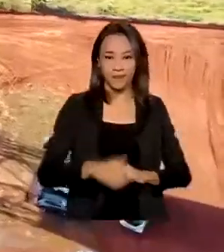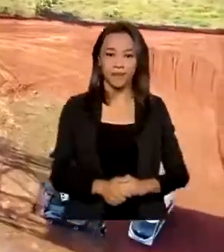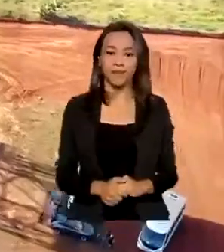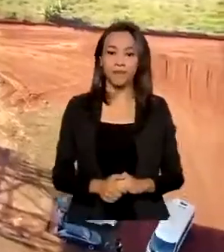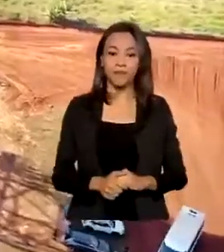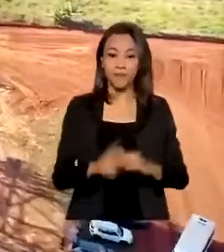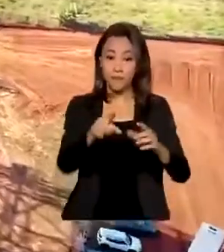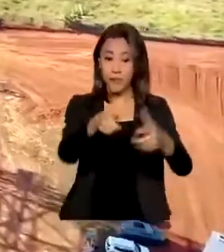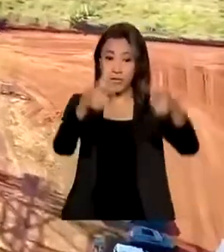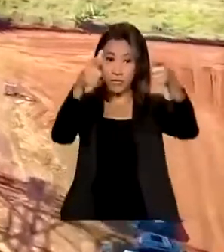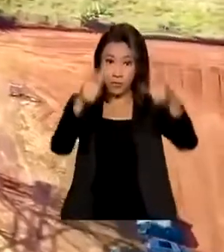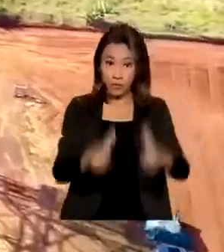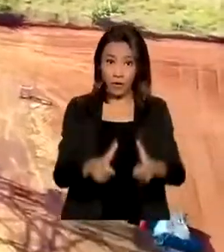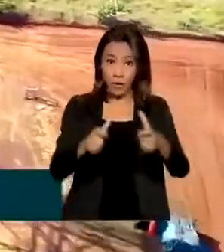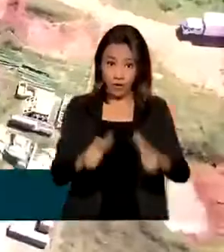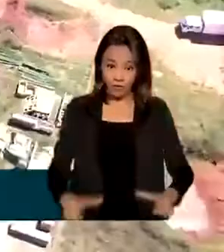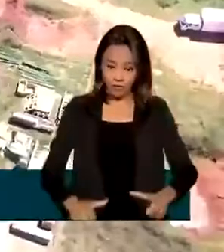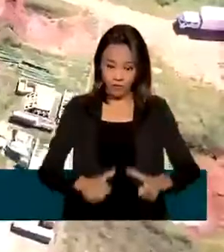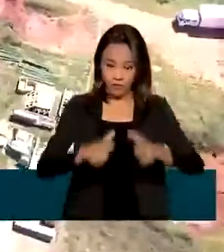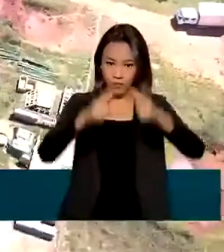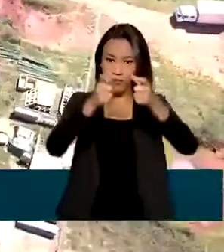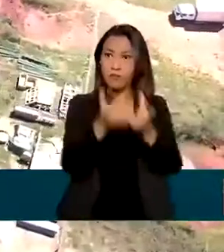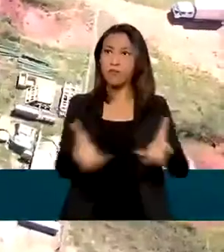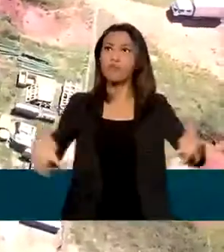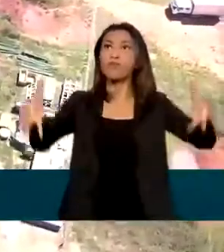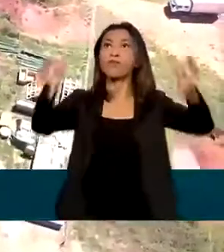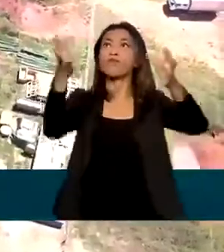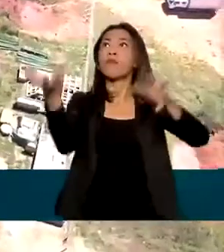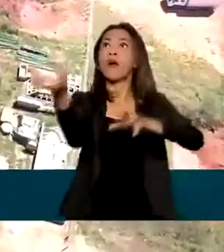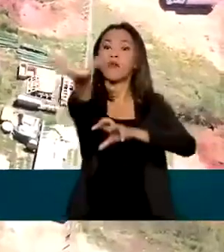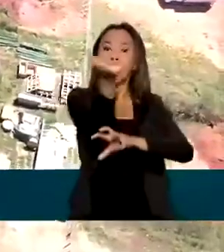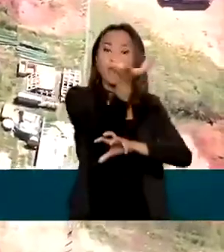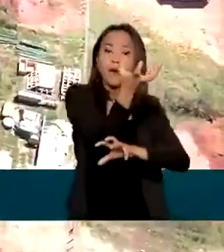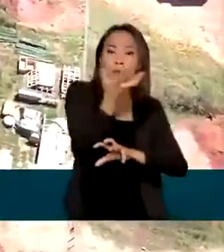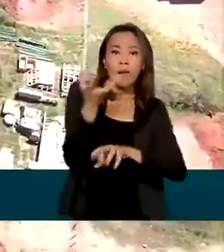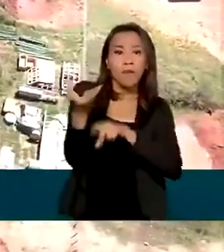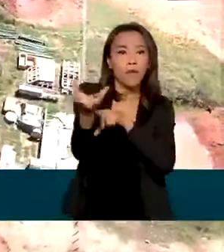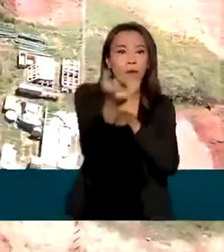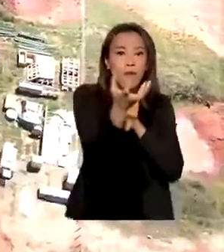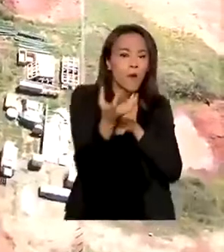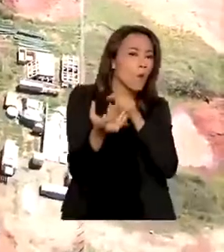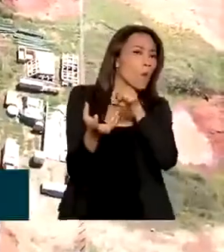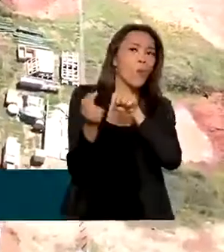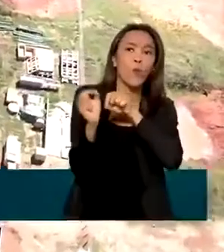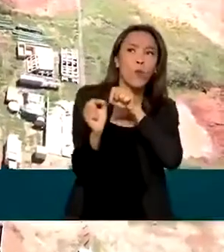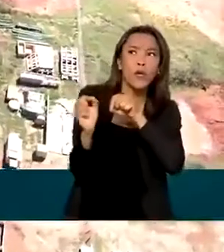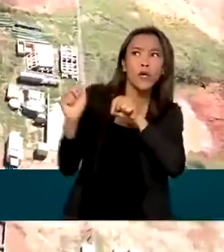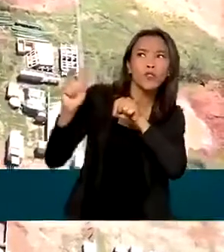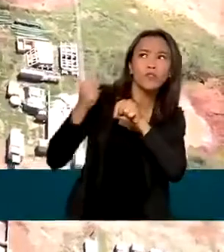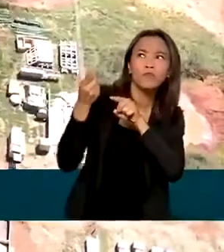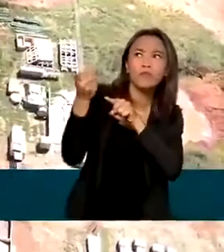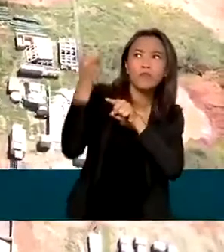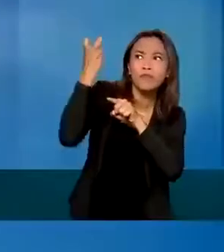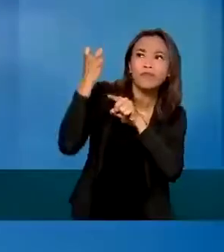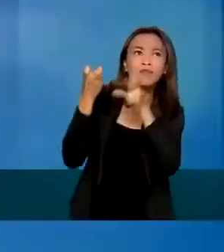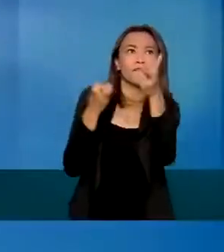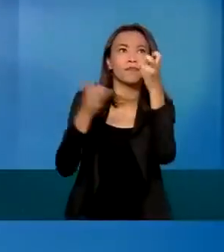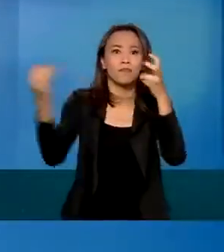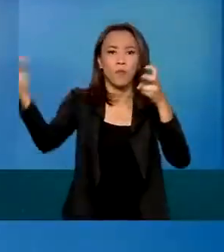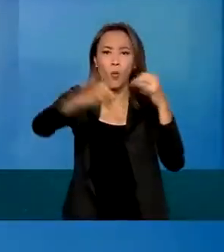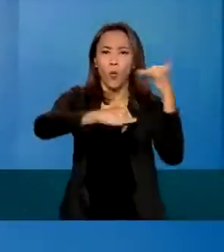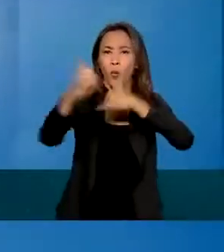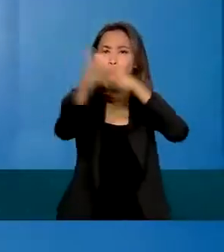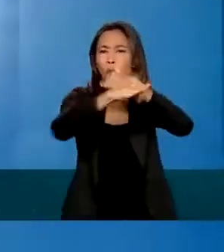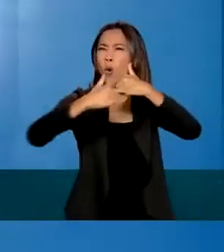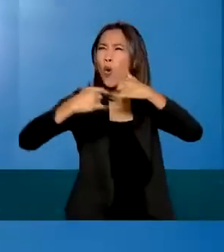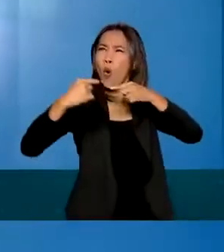e a estação vai contar com uma nova geração de radares com capacidade de detectar aeronaves com precisão a